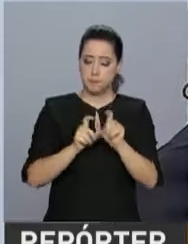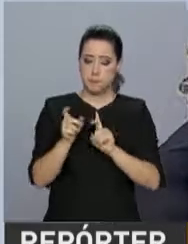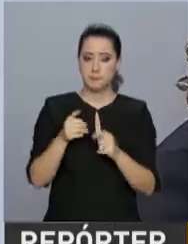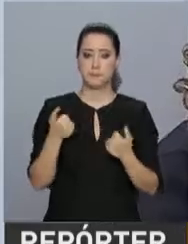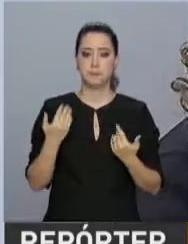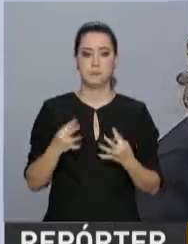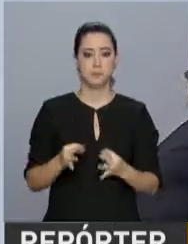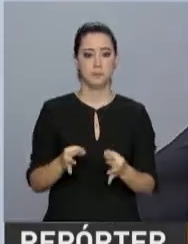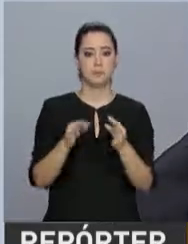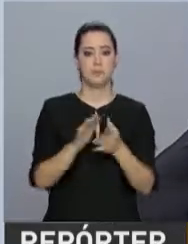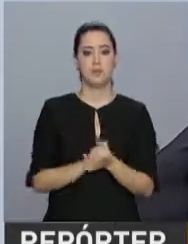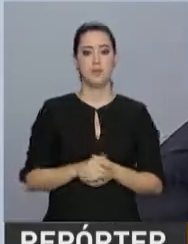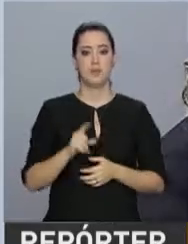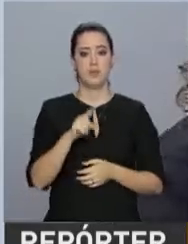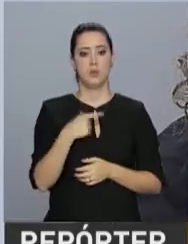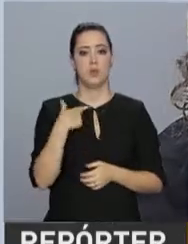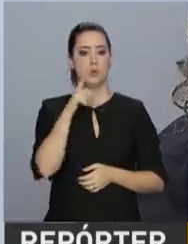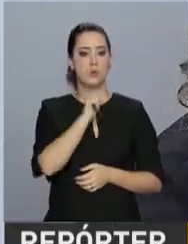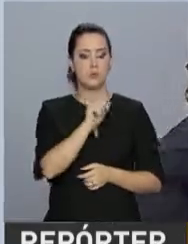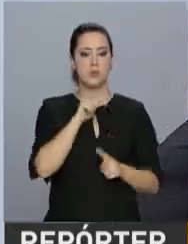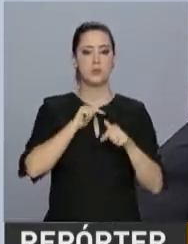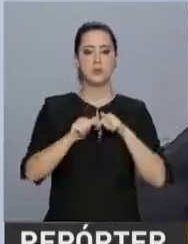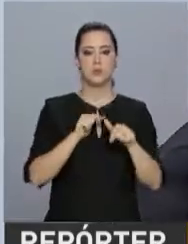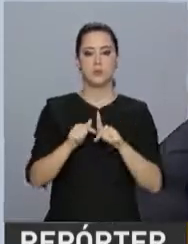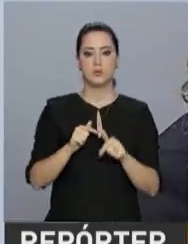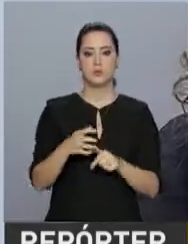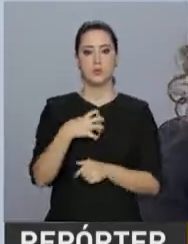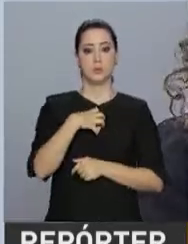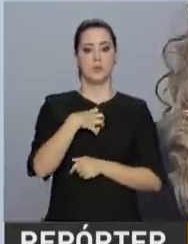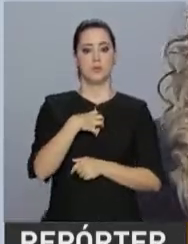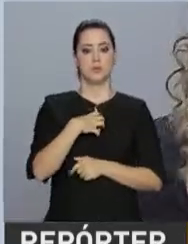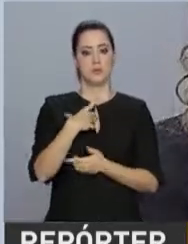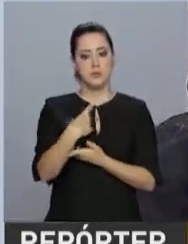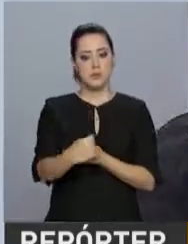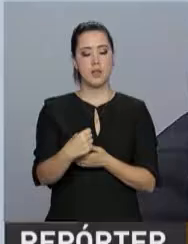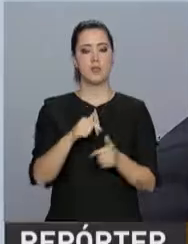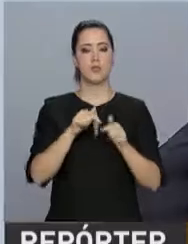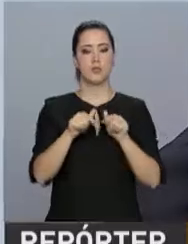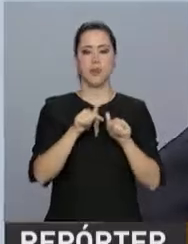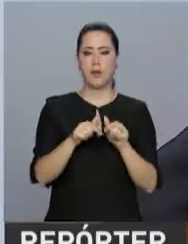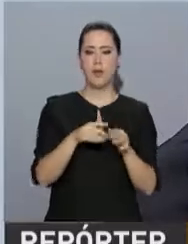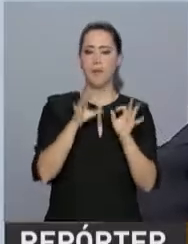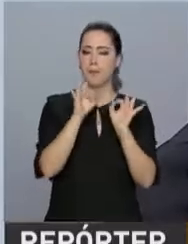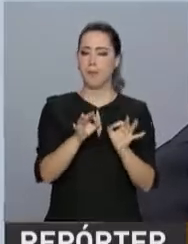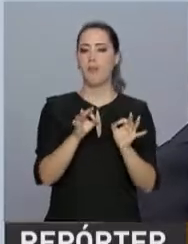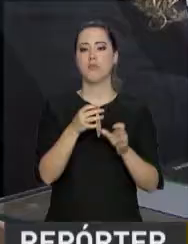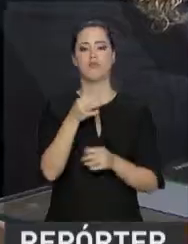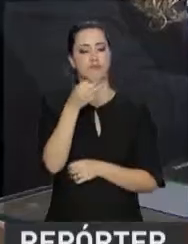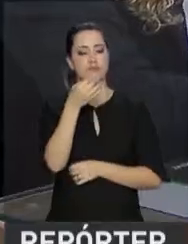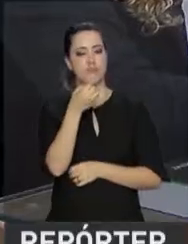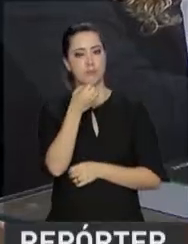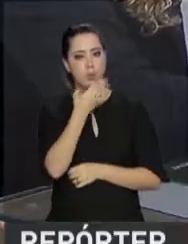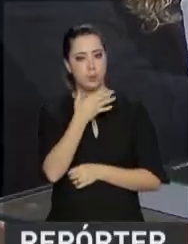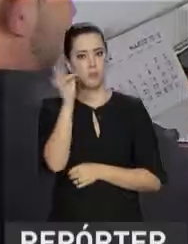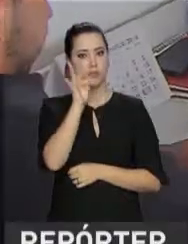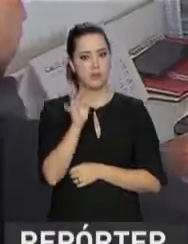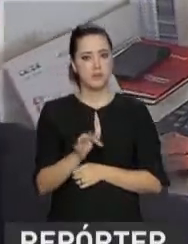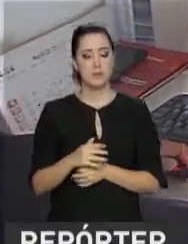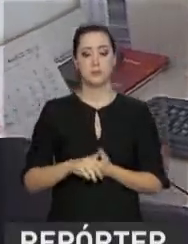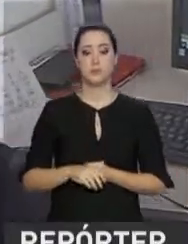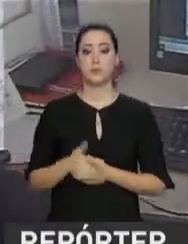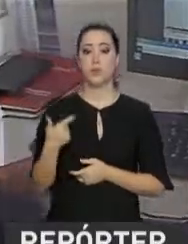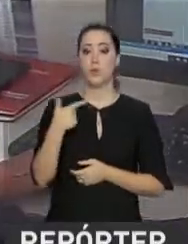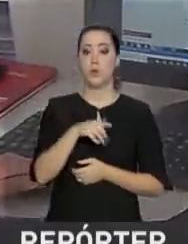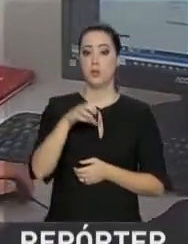conseguir emprego conseguir algo que realmente é você sai de casa feliz pra fazer e é o que a gente faz aqui janaína e outros